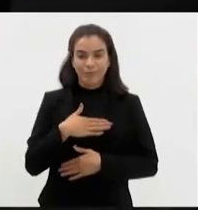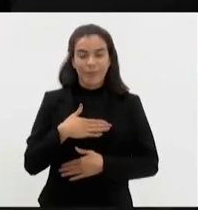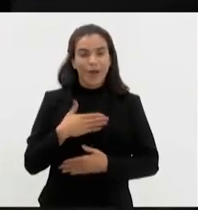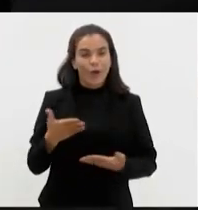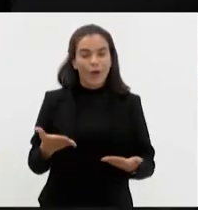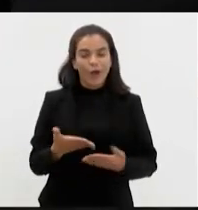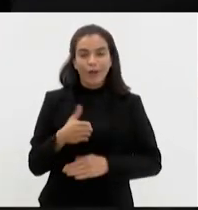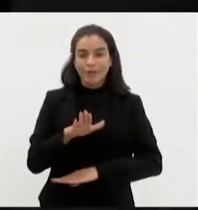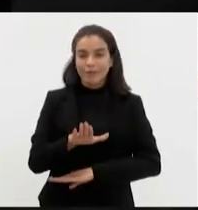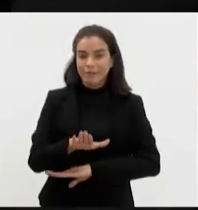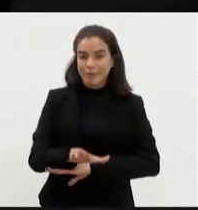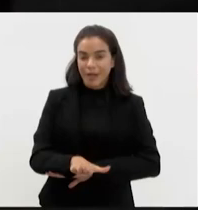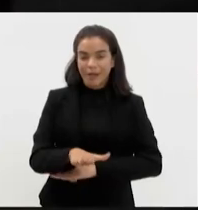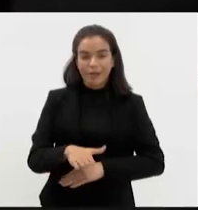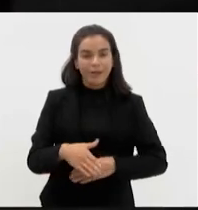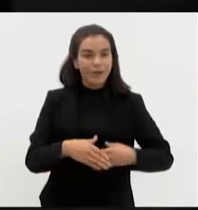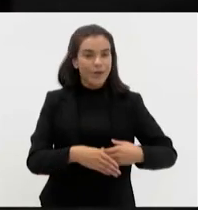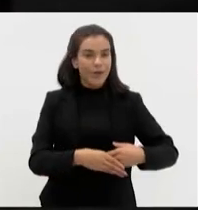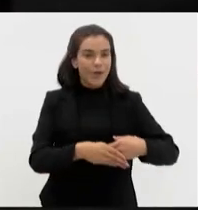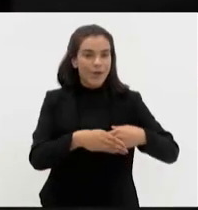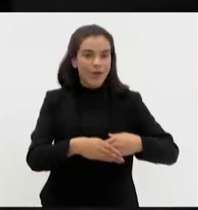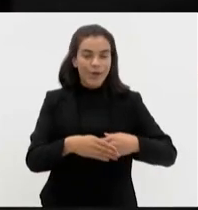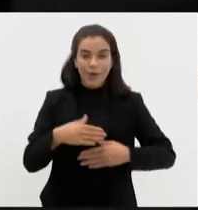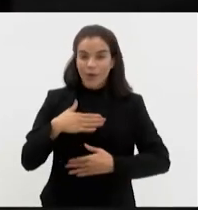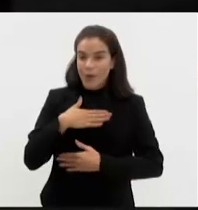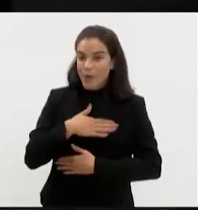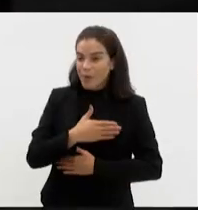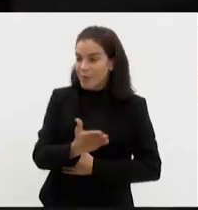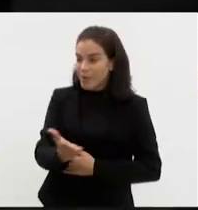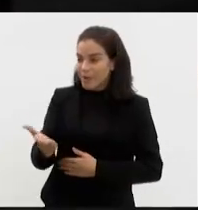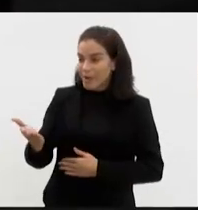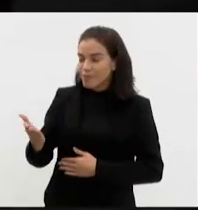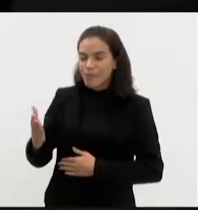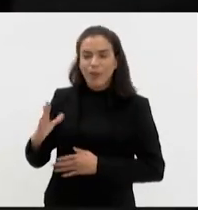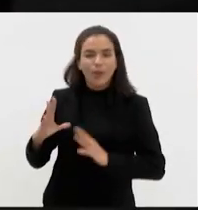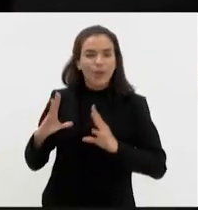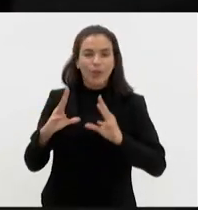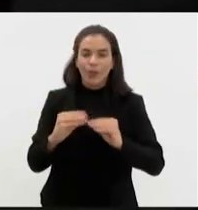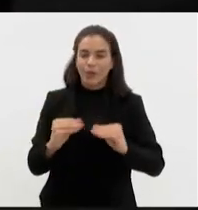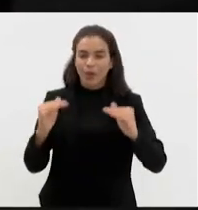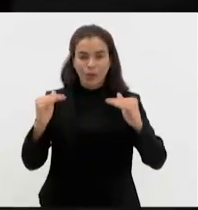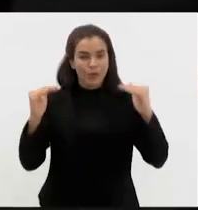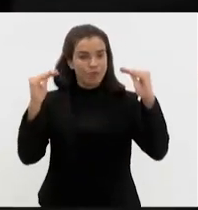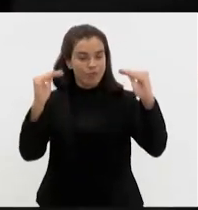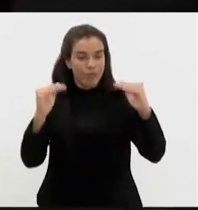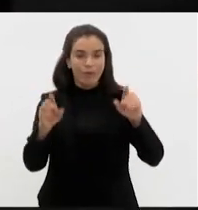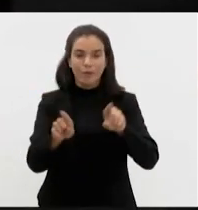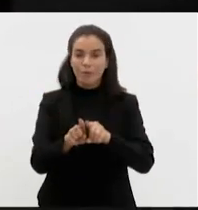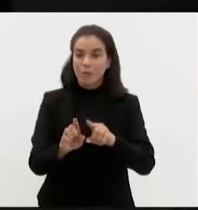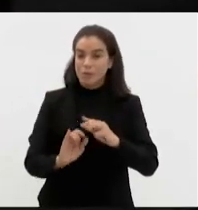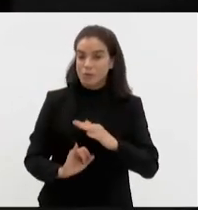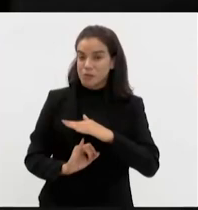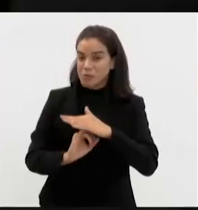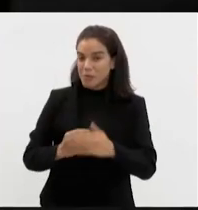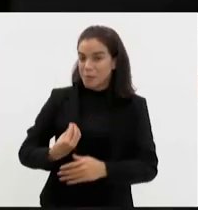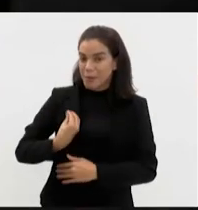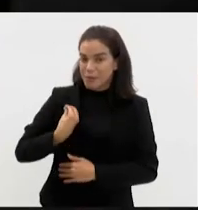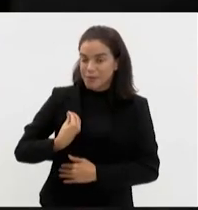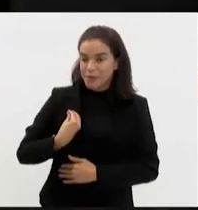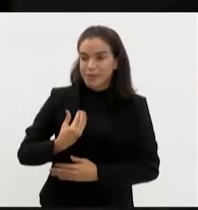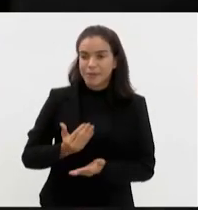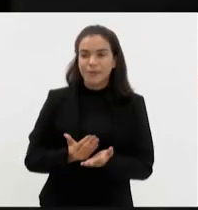inicialmente cumprimentar a todas as autoridades convidados organização presente do evento